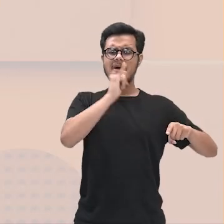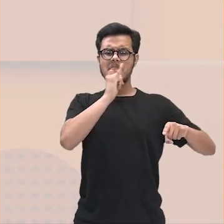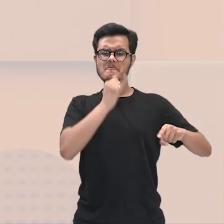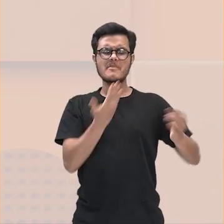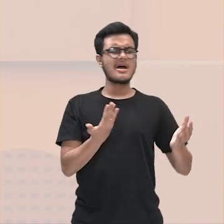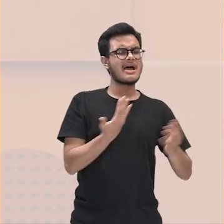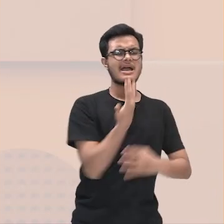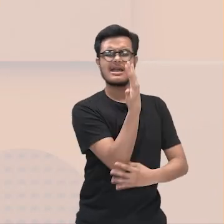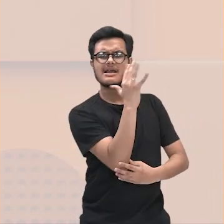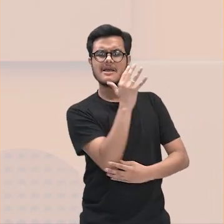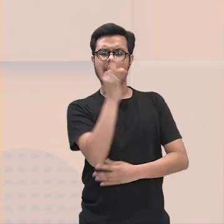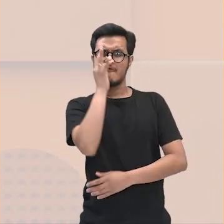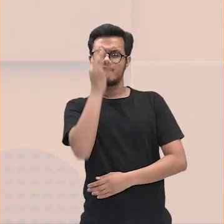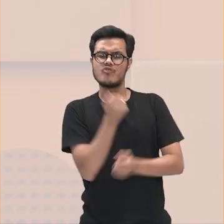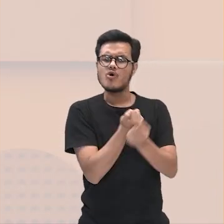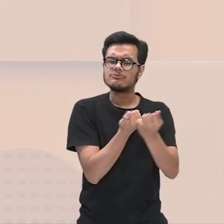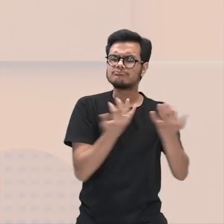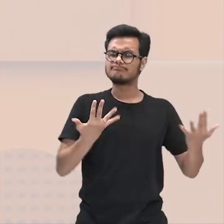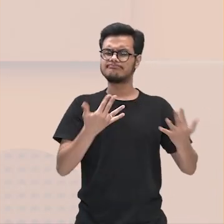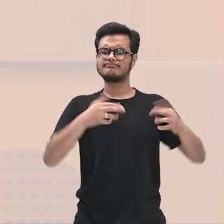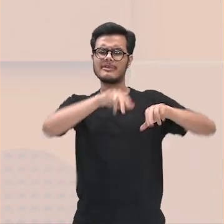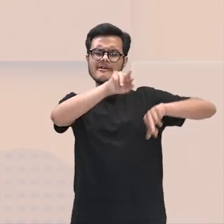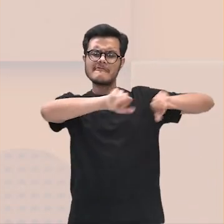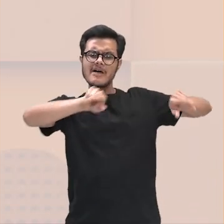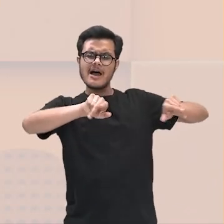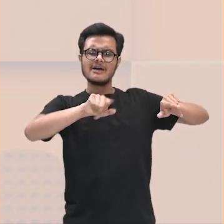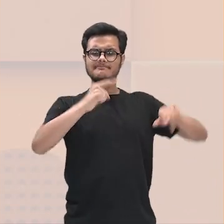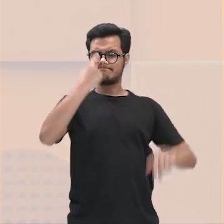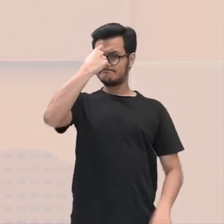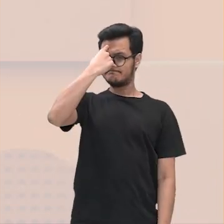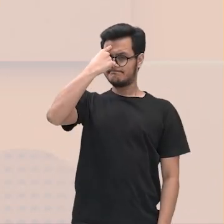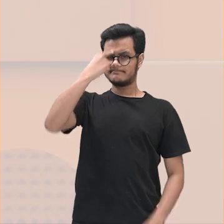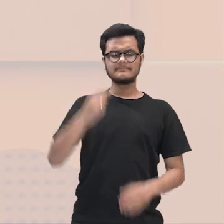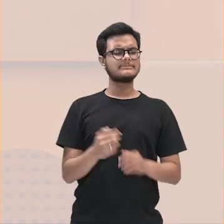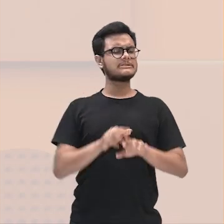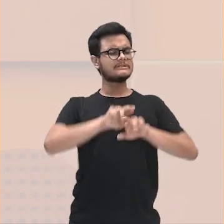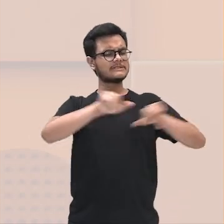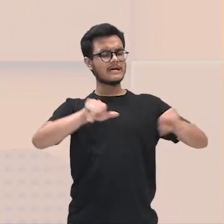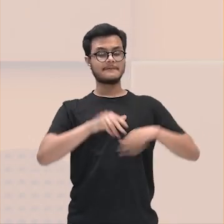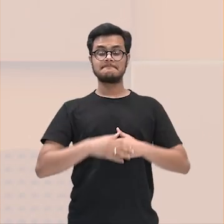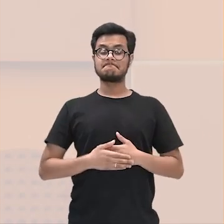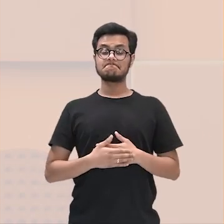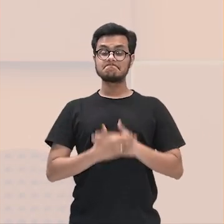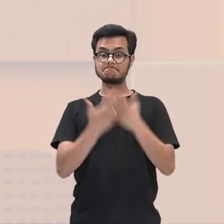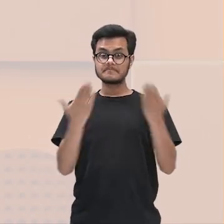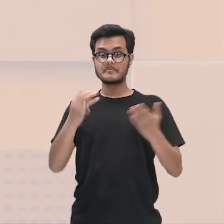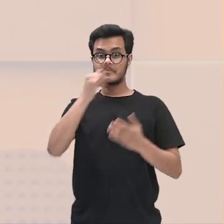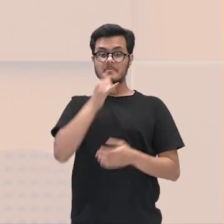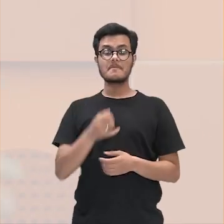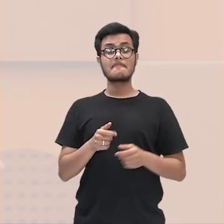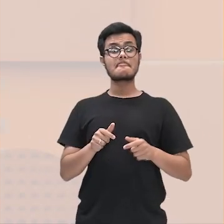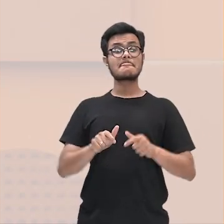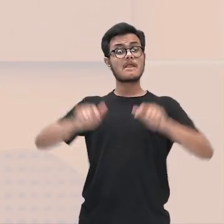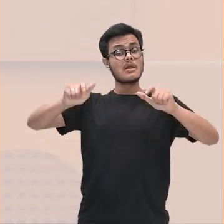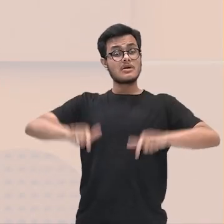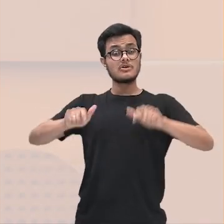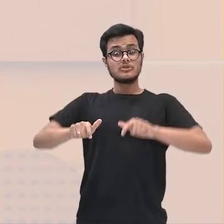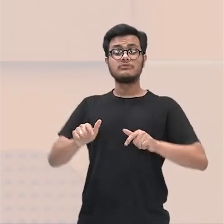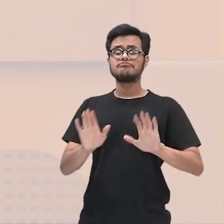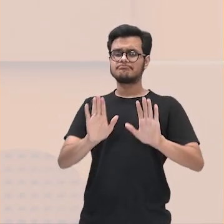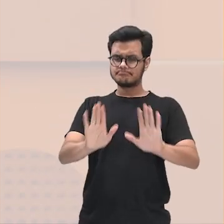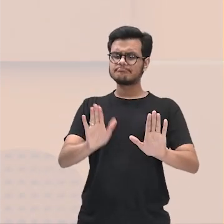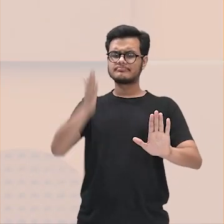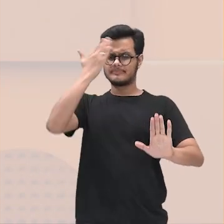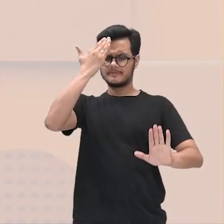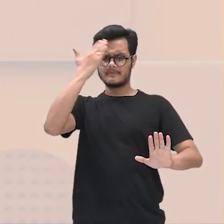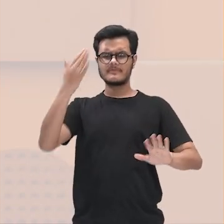cravos, pimenta do reino e várias outras especiarias. E esses produtos, além de